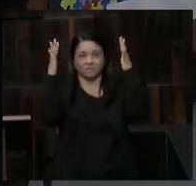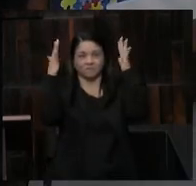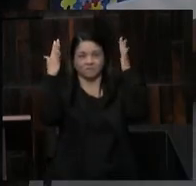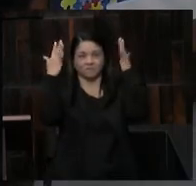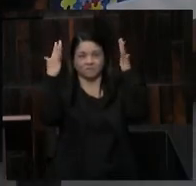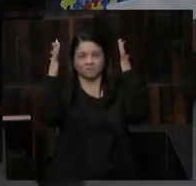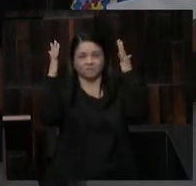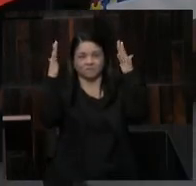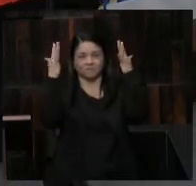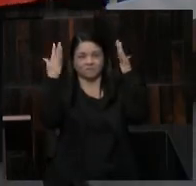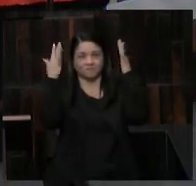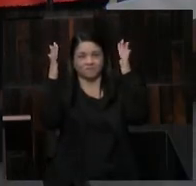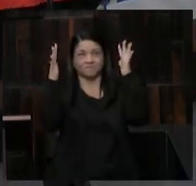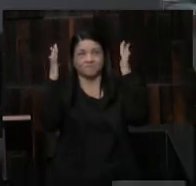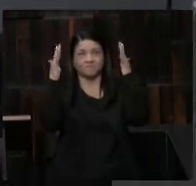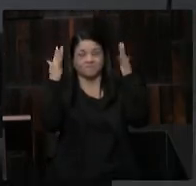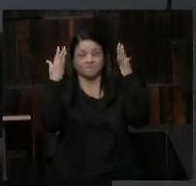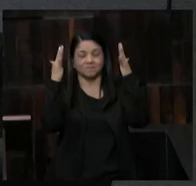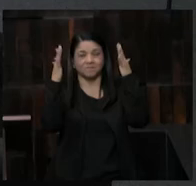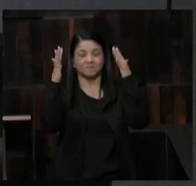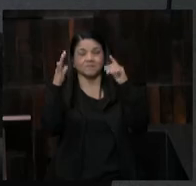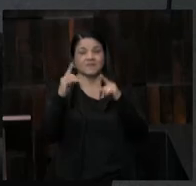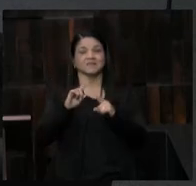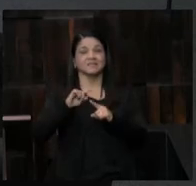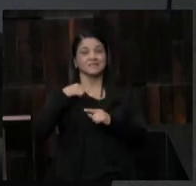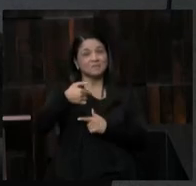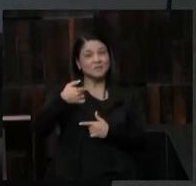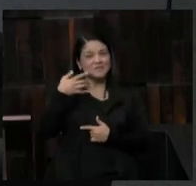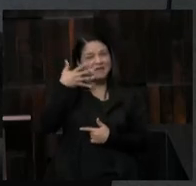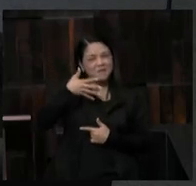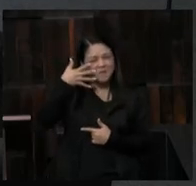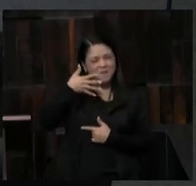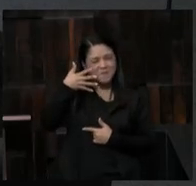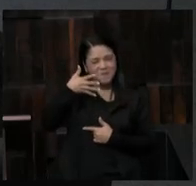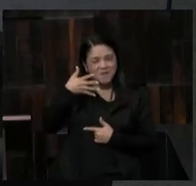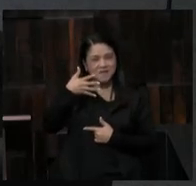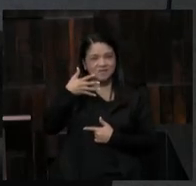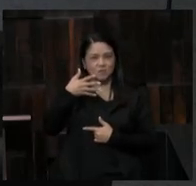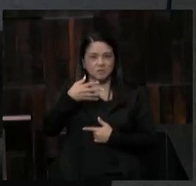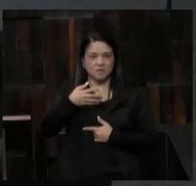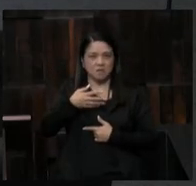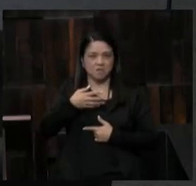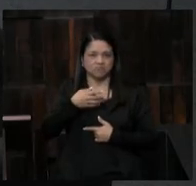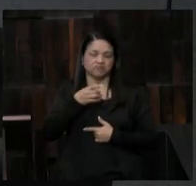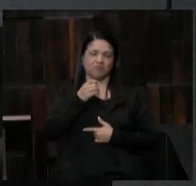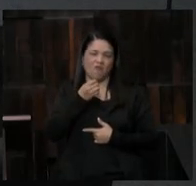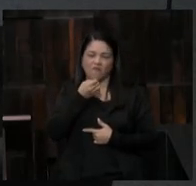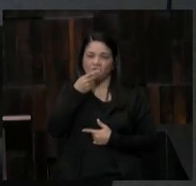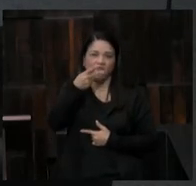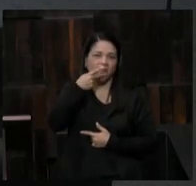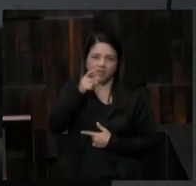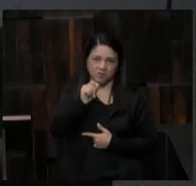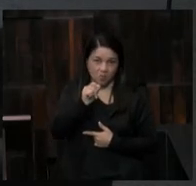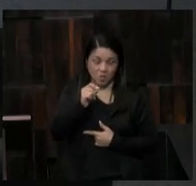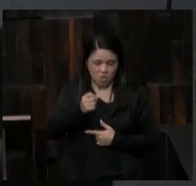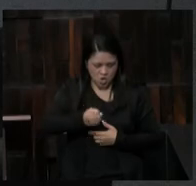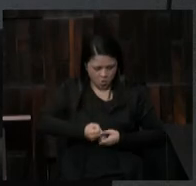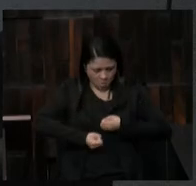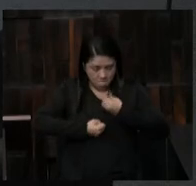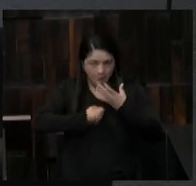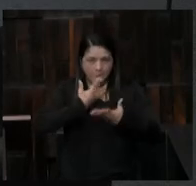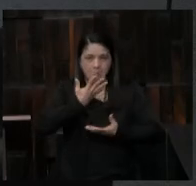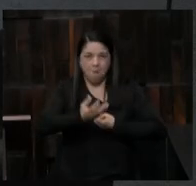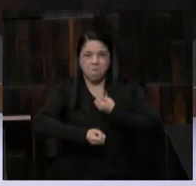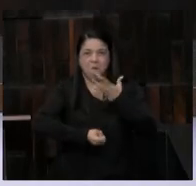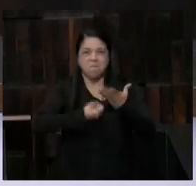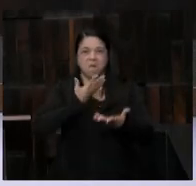Depois dessa fala, mas é uma fala não da boca para fora, de coração mesmo, do nosso querido